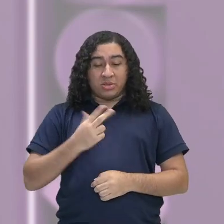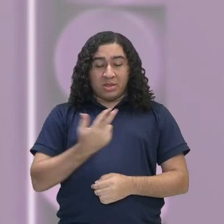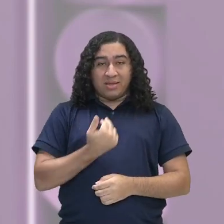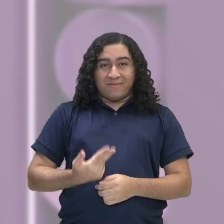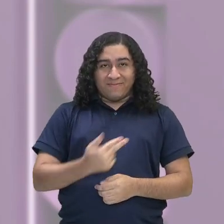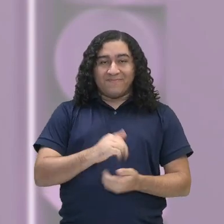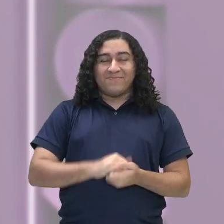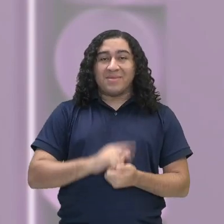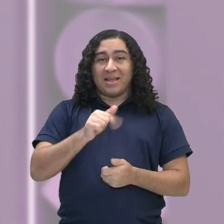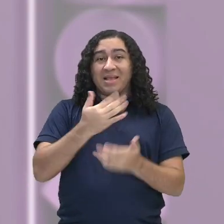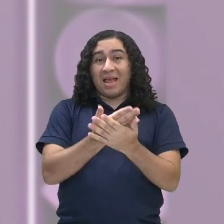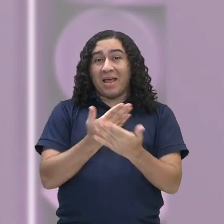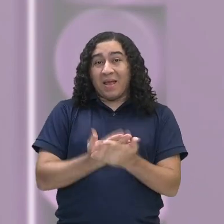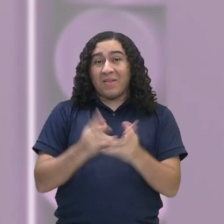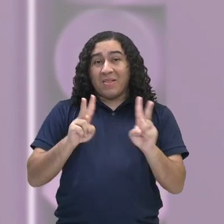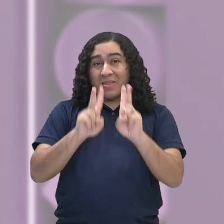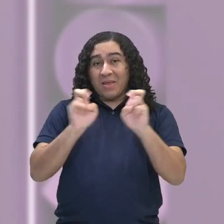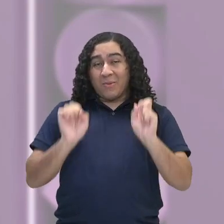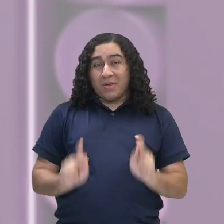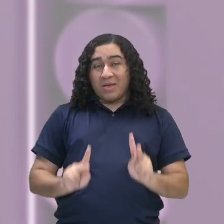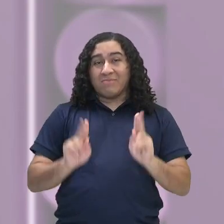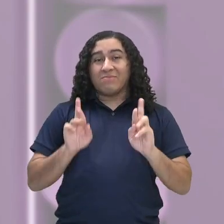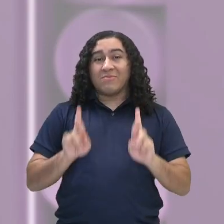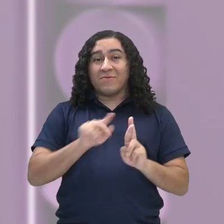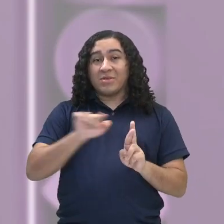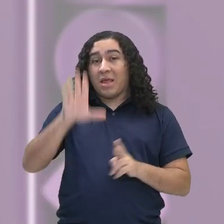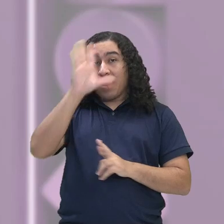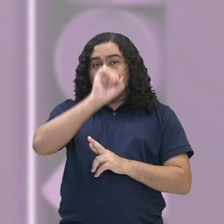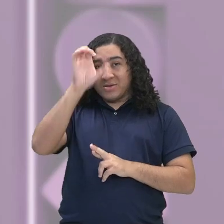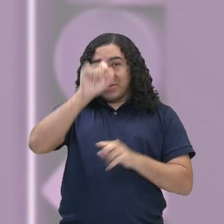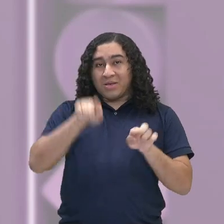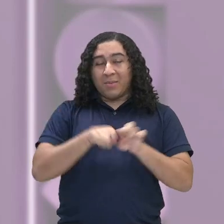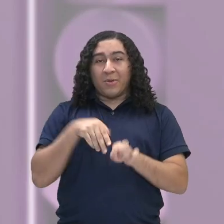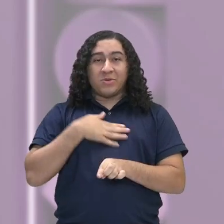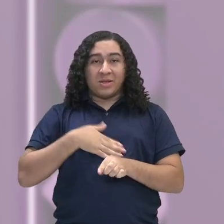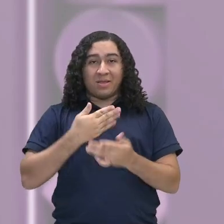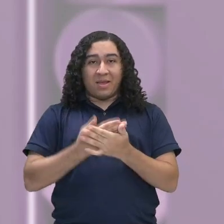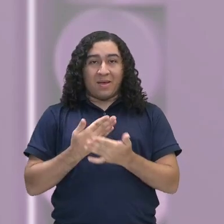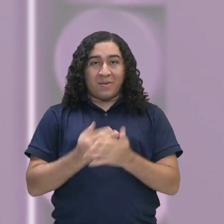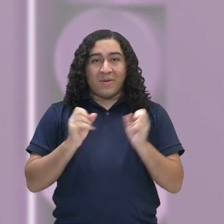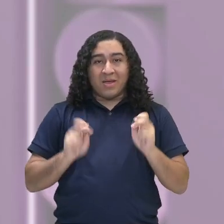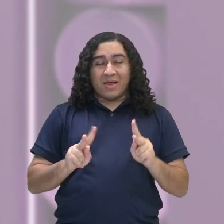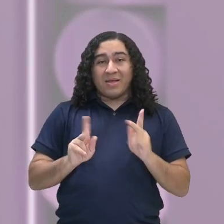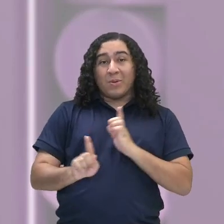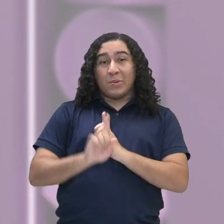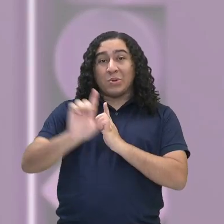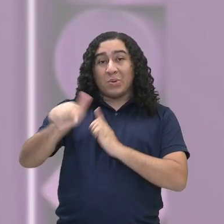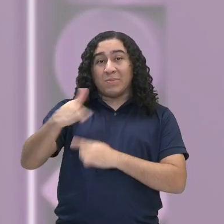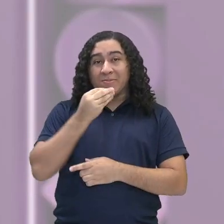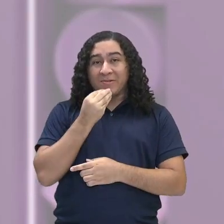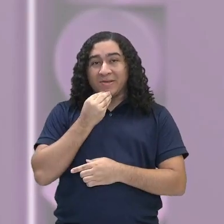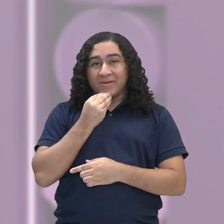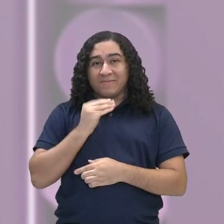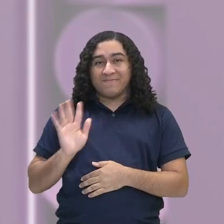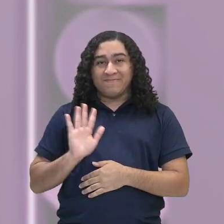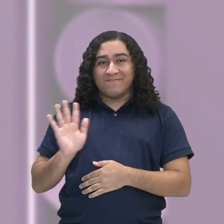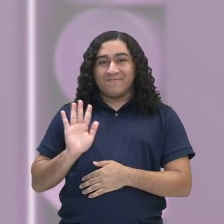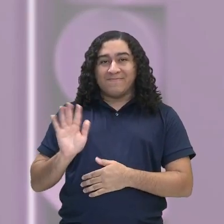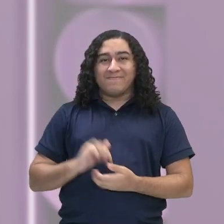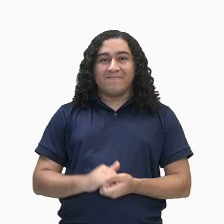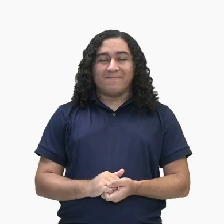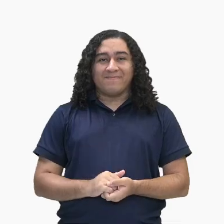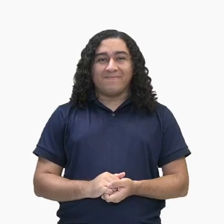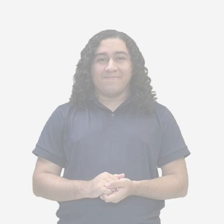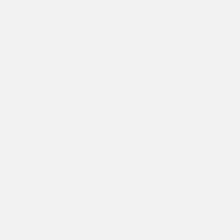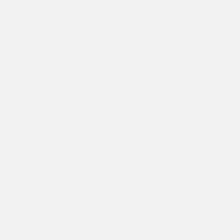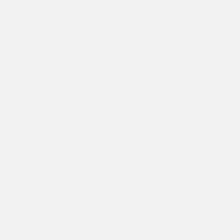foi a nossa aula sobre polígono. Espero que vocês tenham aprendido e gostado bastante. E a gente se encontra aqui numa próxima oportunidade. Até mais, pessoal.